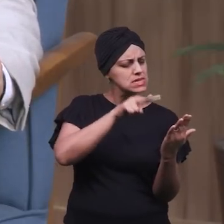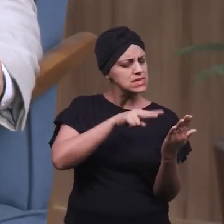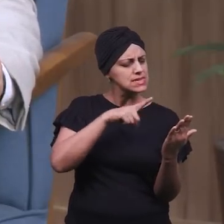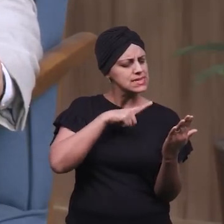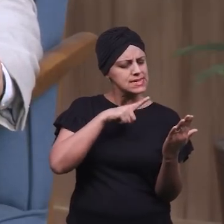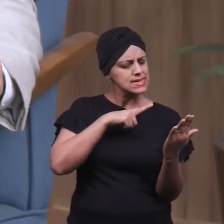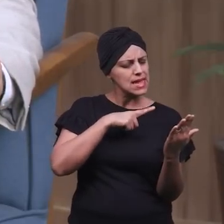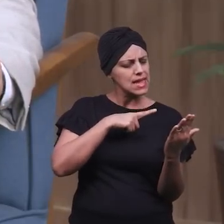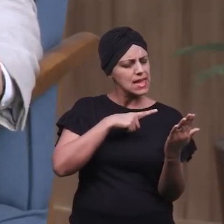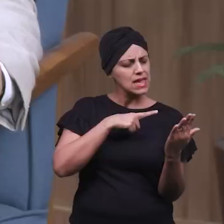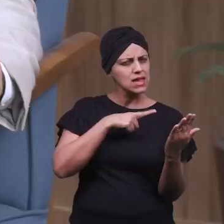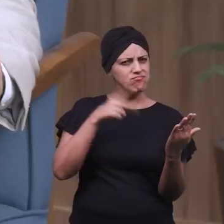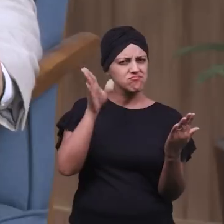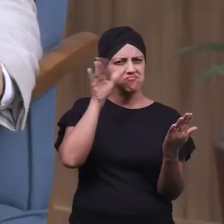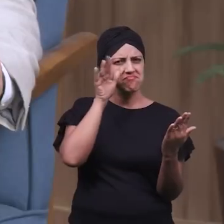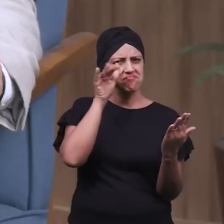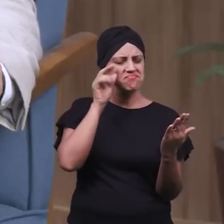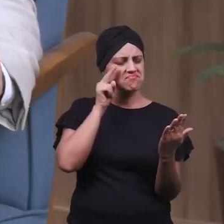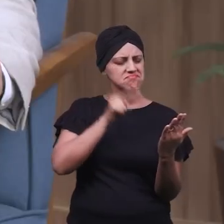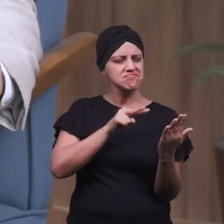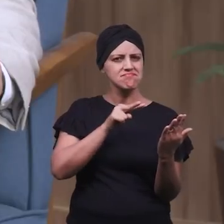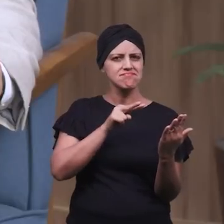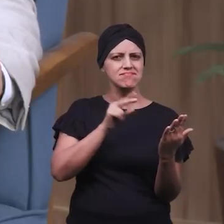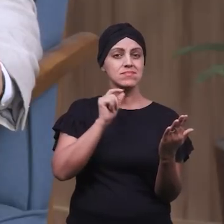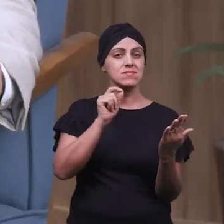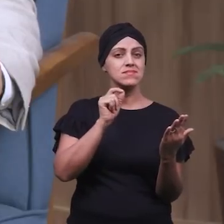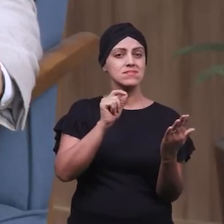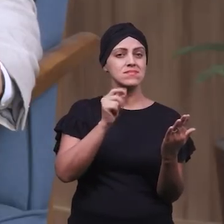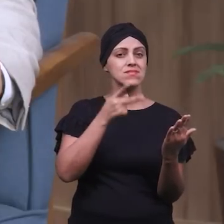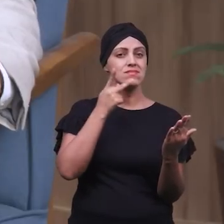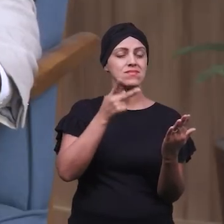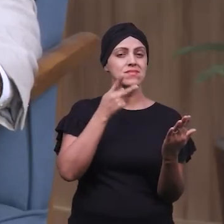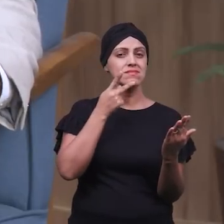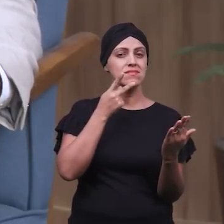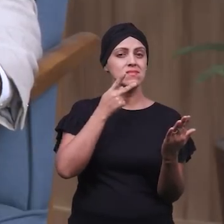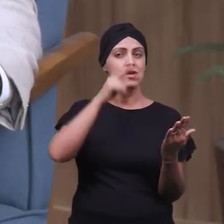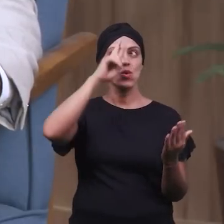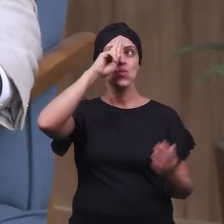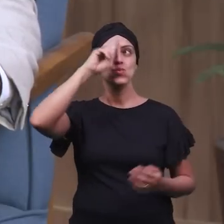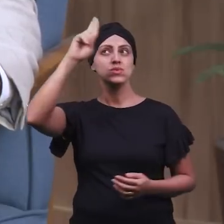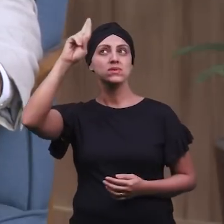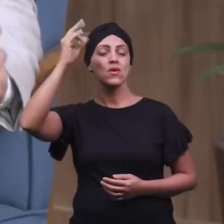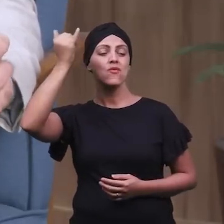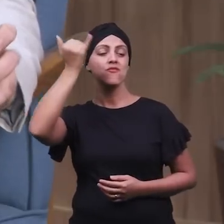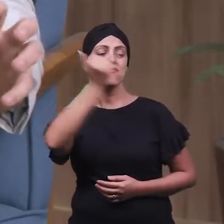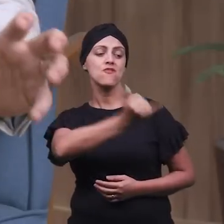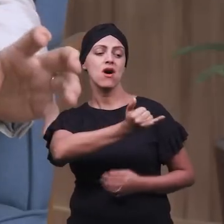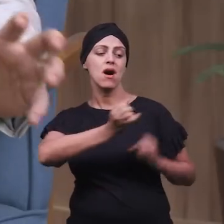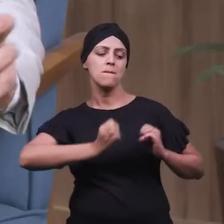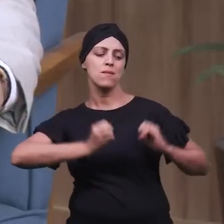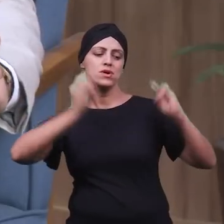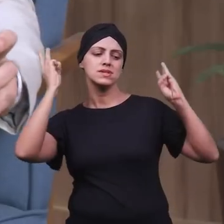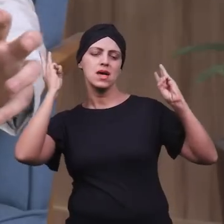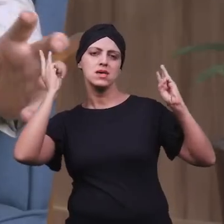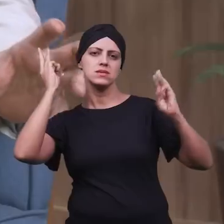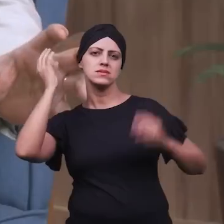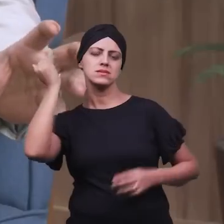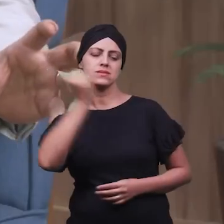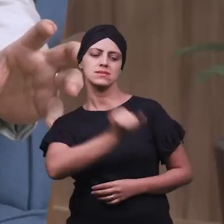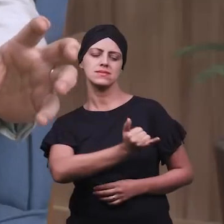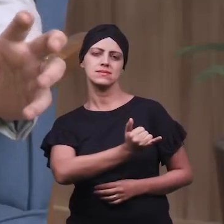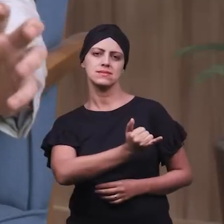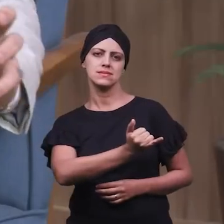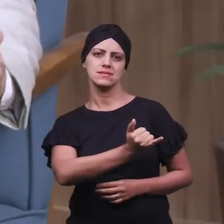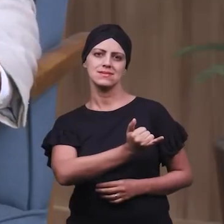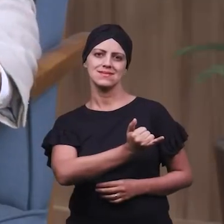12, há algo que eu acho muito interessante, que começa dizendo assim: disse o Senhor a Moisés, ou disse Deus a